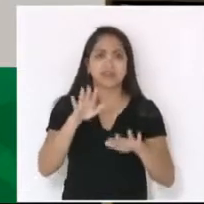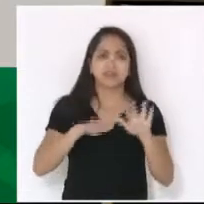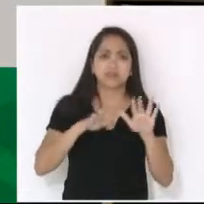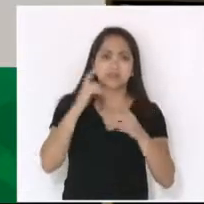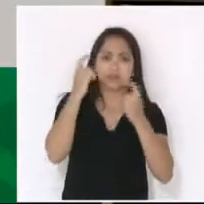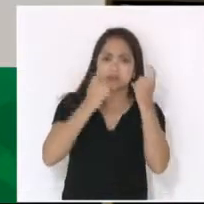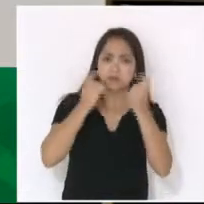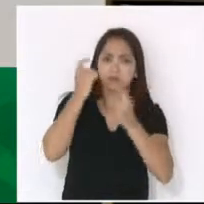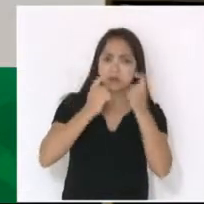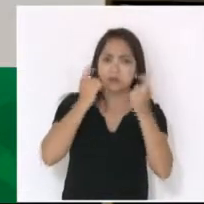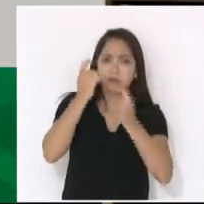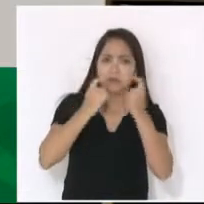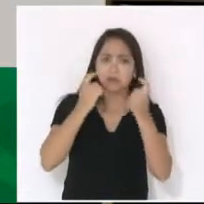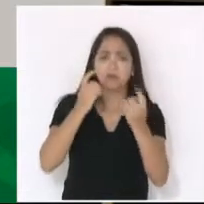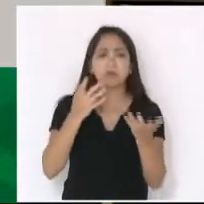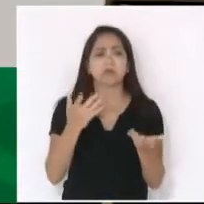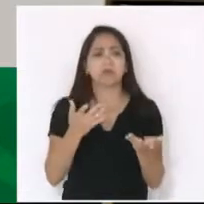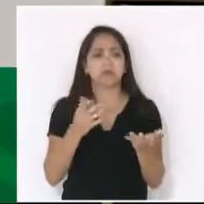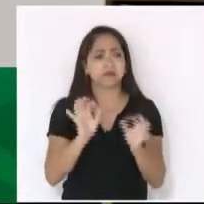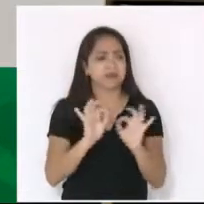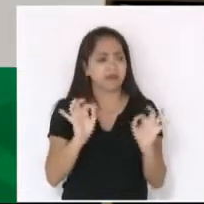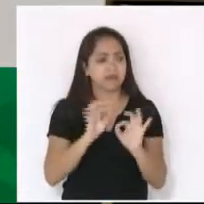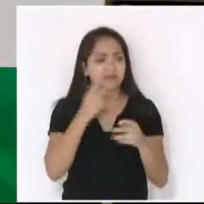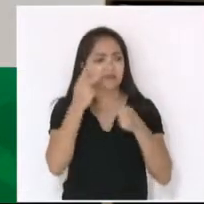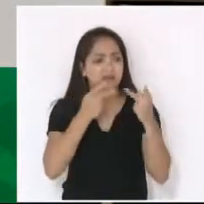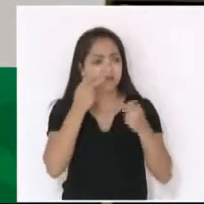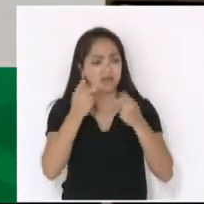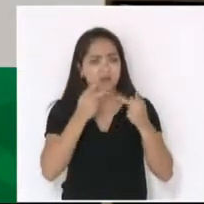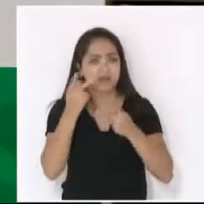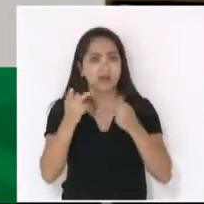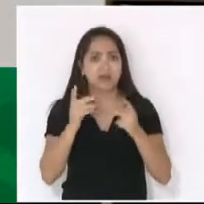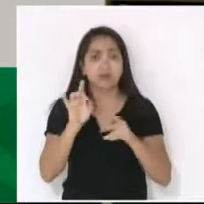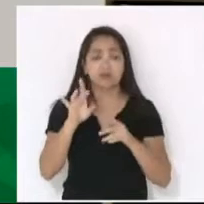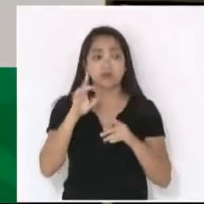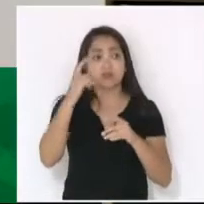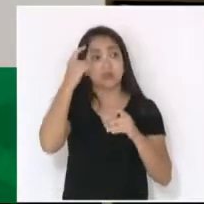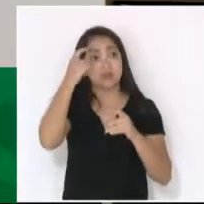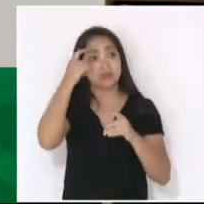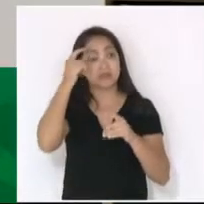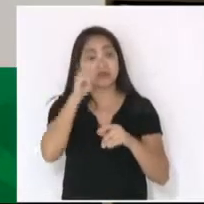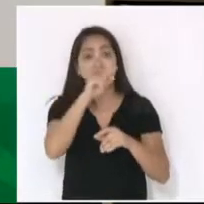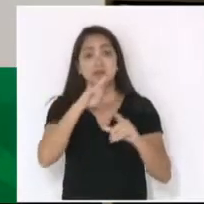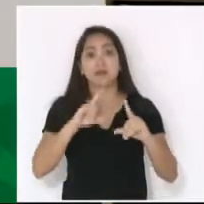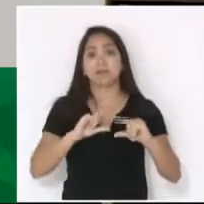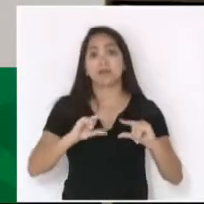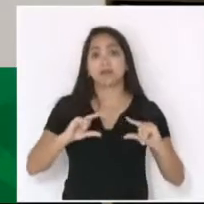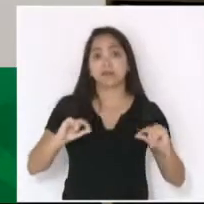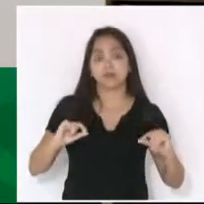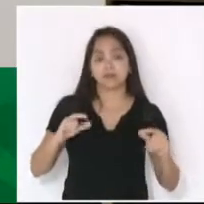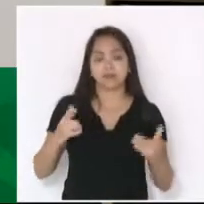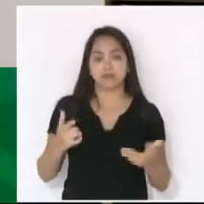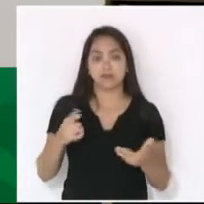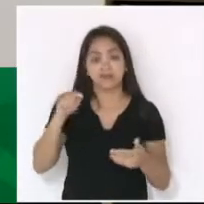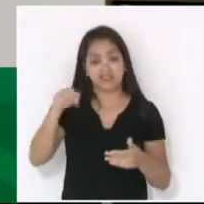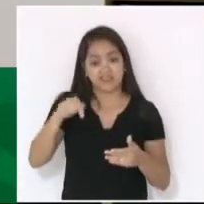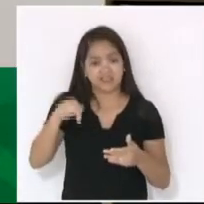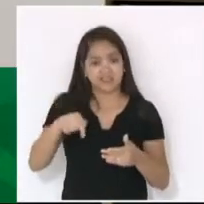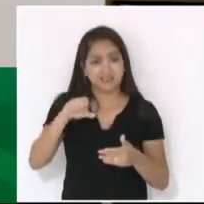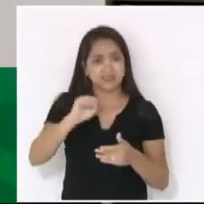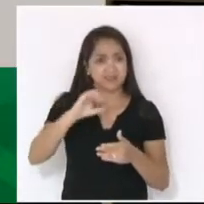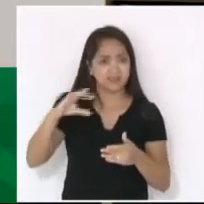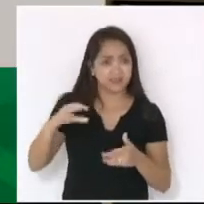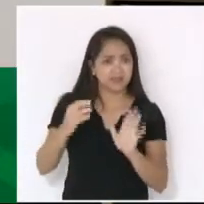preocupar em parlamentares pelo Parque Santa Catarina estão preocupados com Brasília ó e aqui faltando um monte de